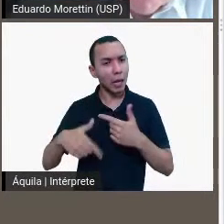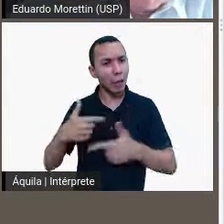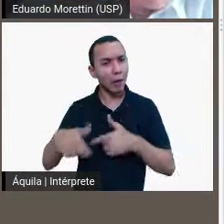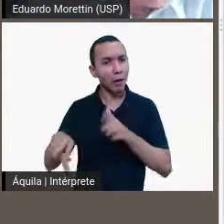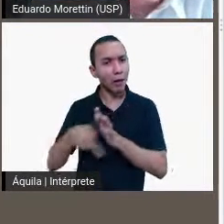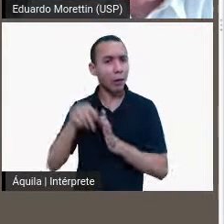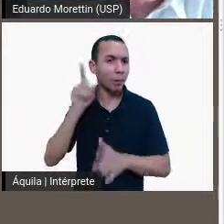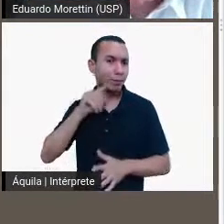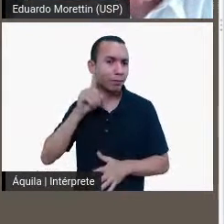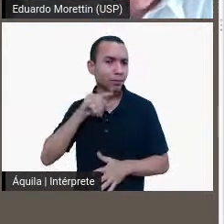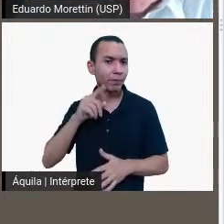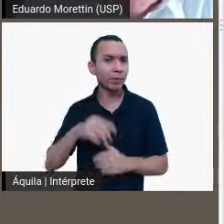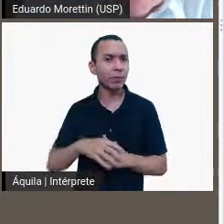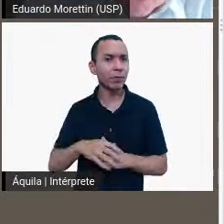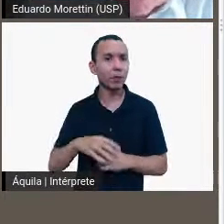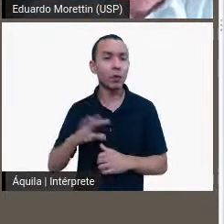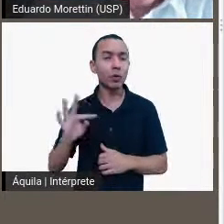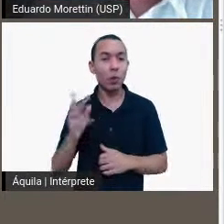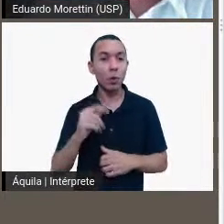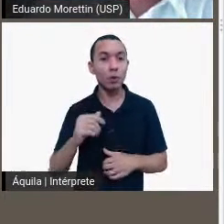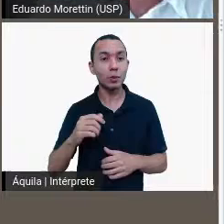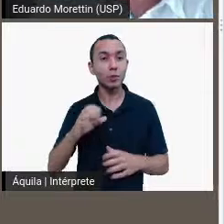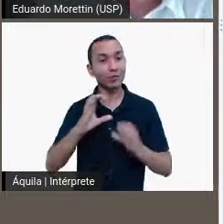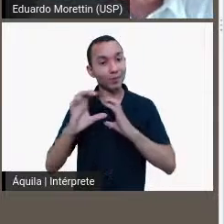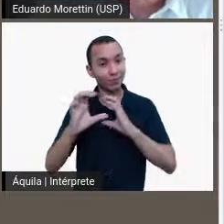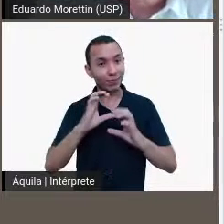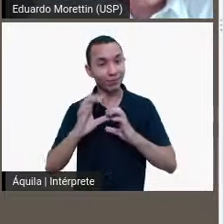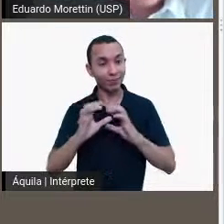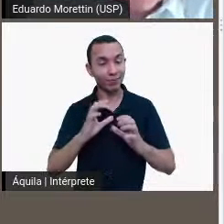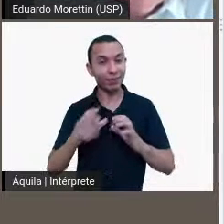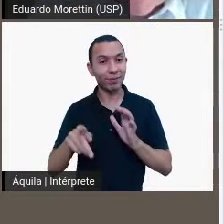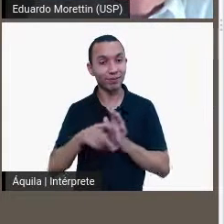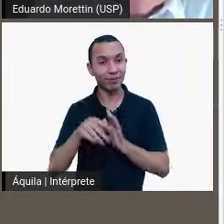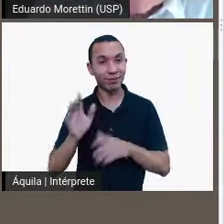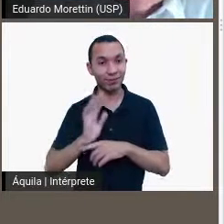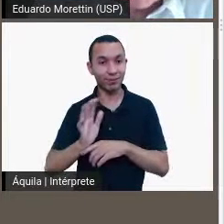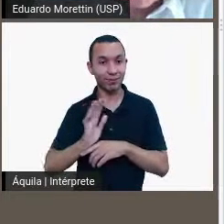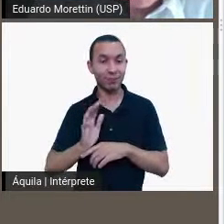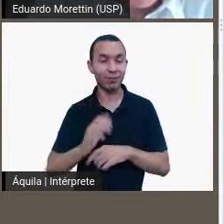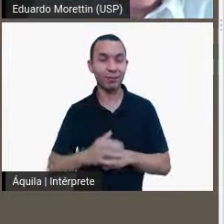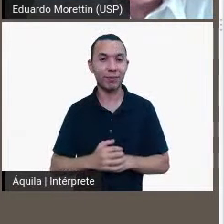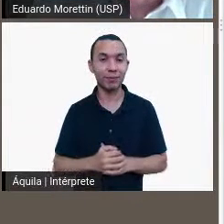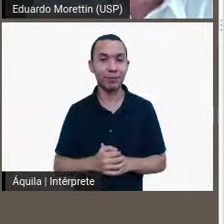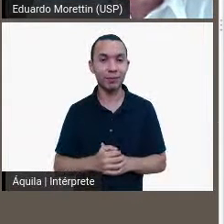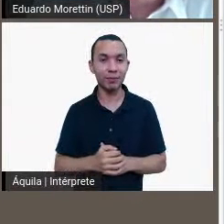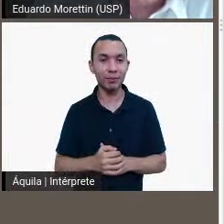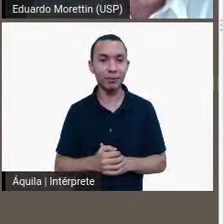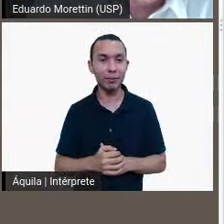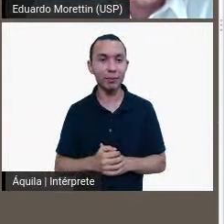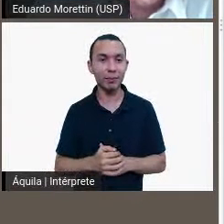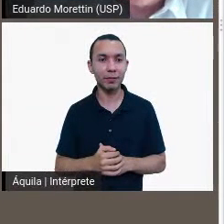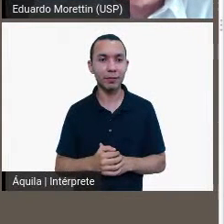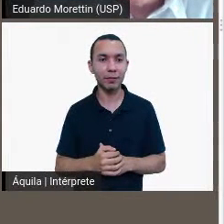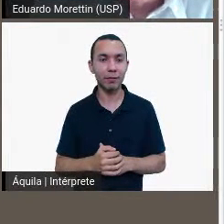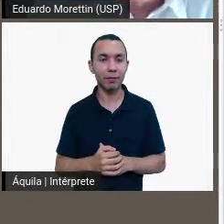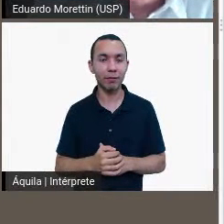enfim, a todas as mudanças que esse meio de comunicação de massa traz, né, com a sua presença, do ponto de vista,